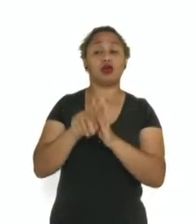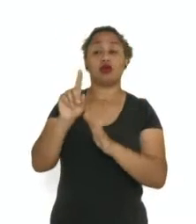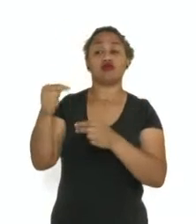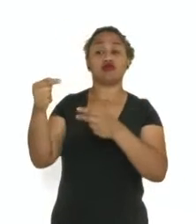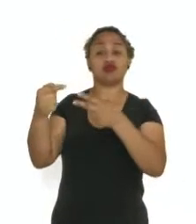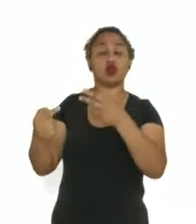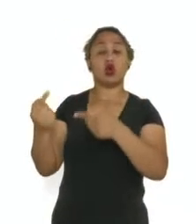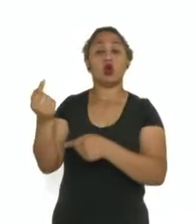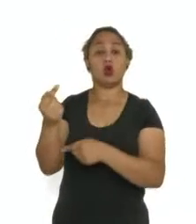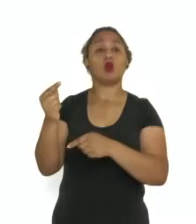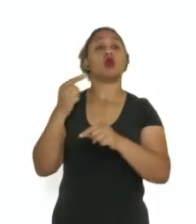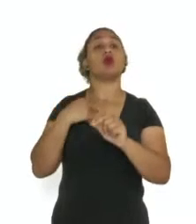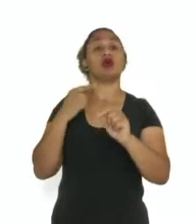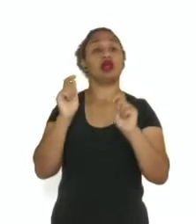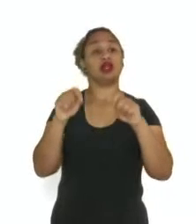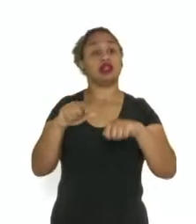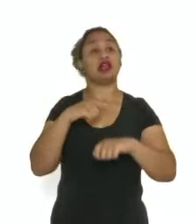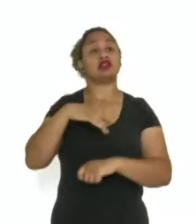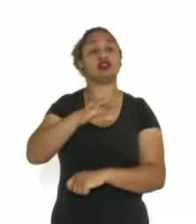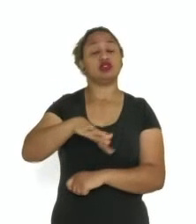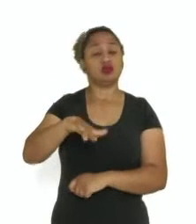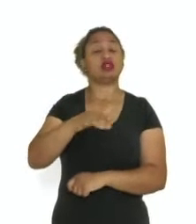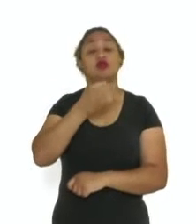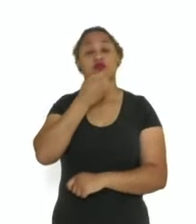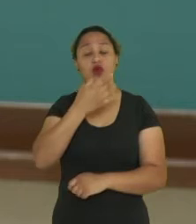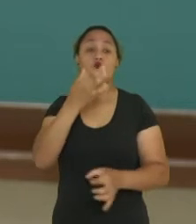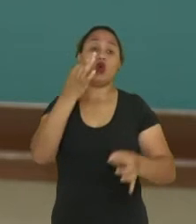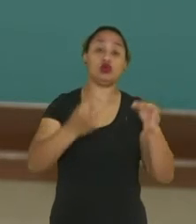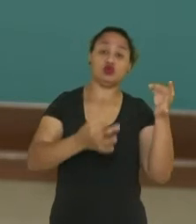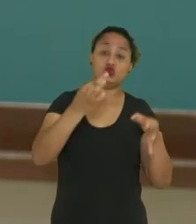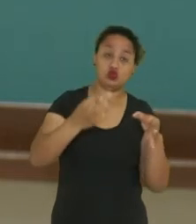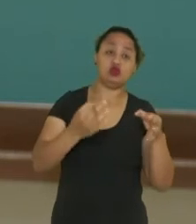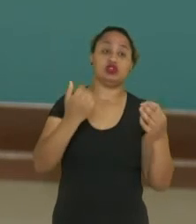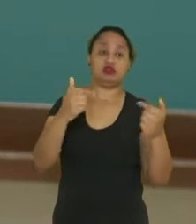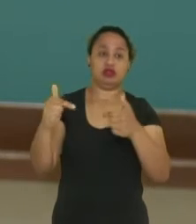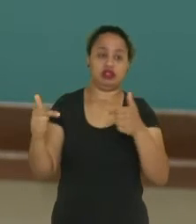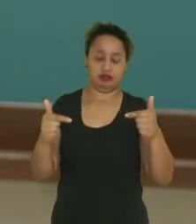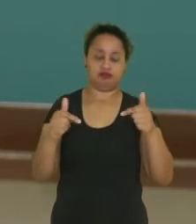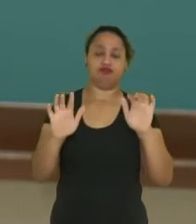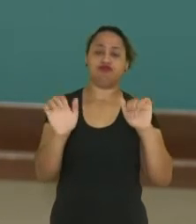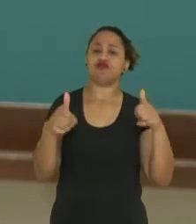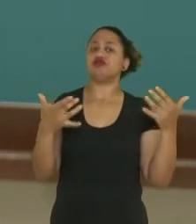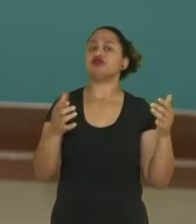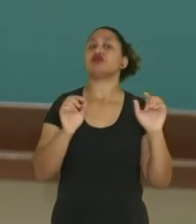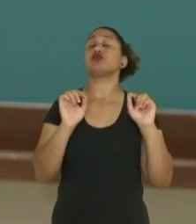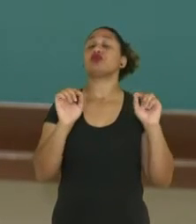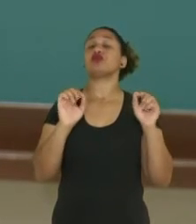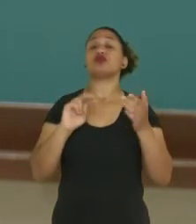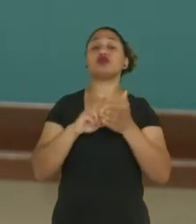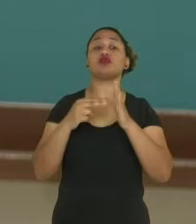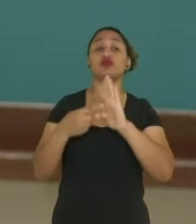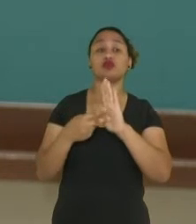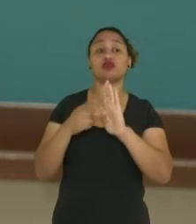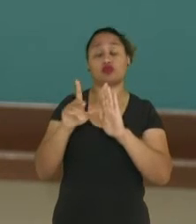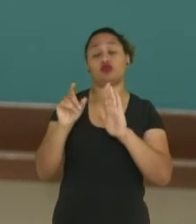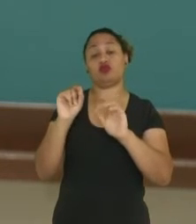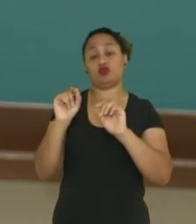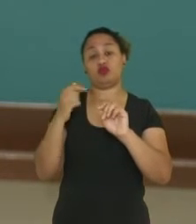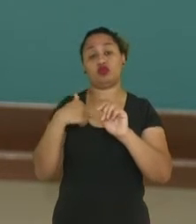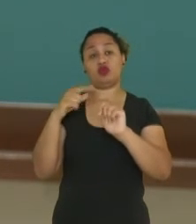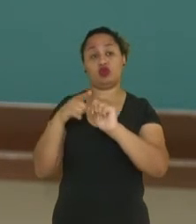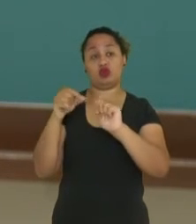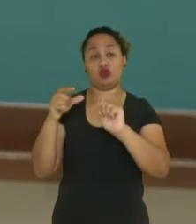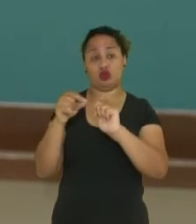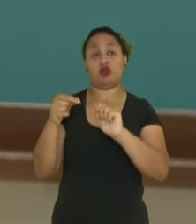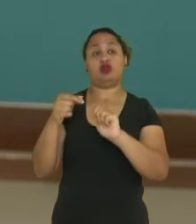às condições favoráveis e justas de trabalho. Isso mesmo. Então, o artigo aí que nós temos,